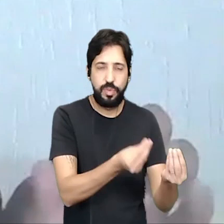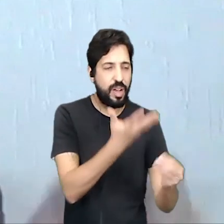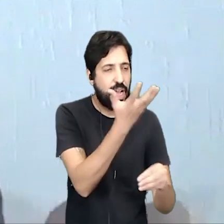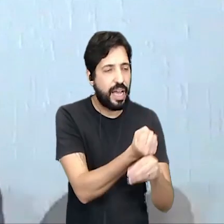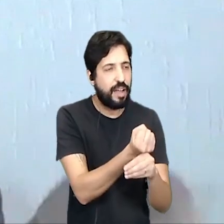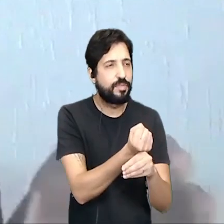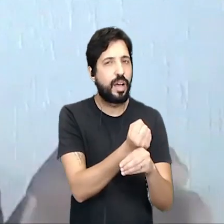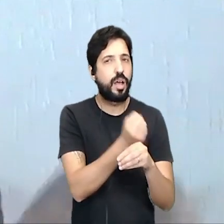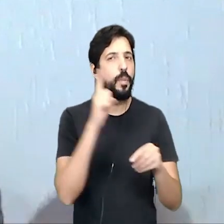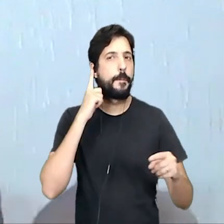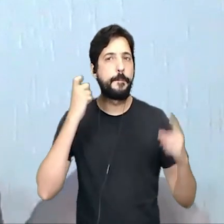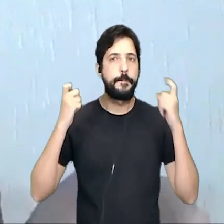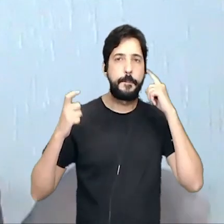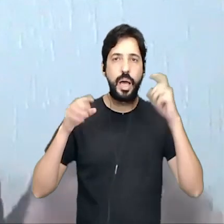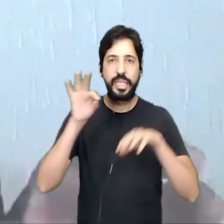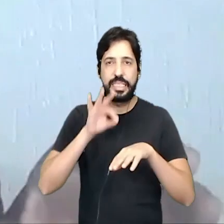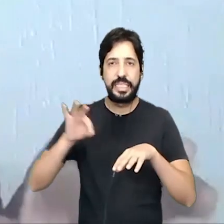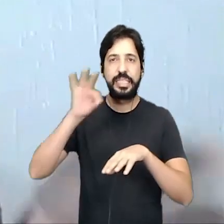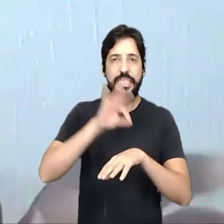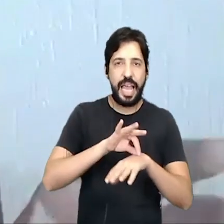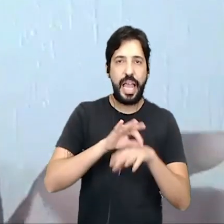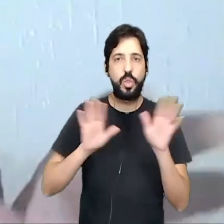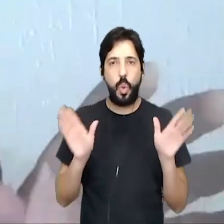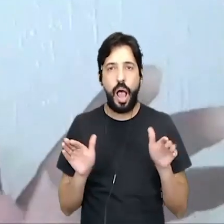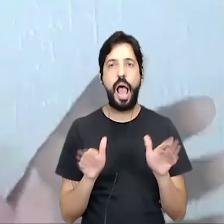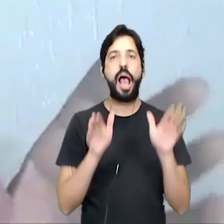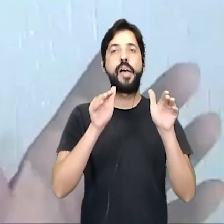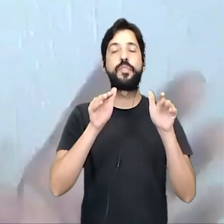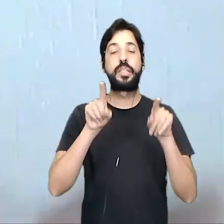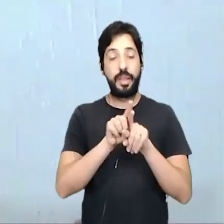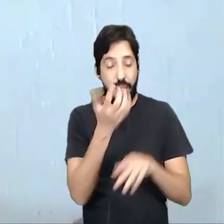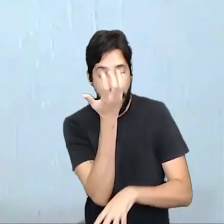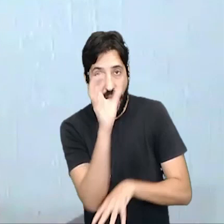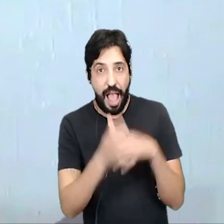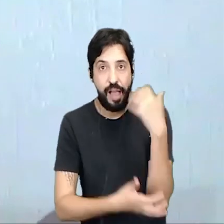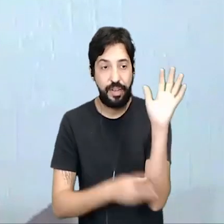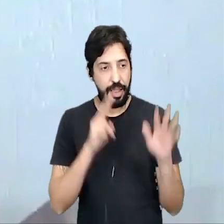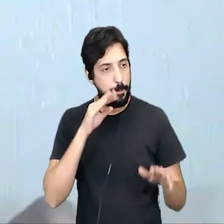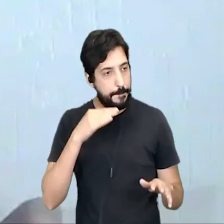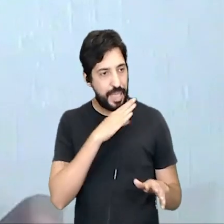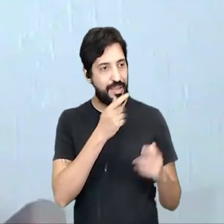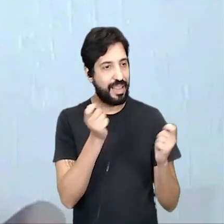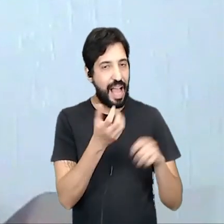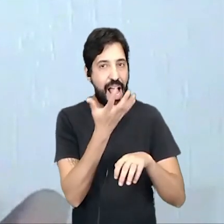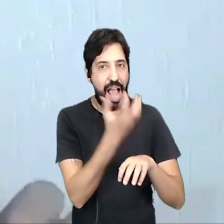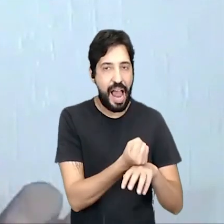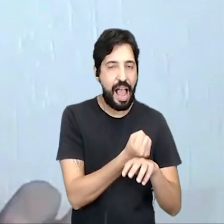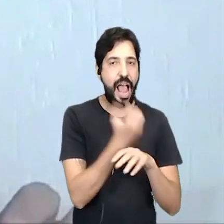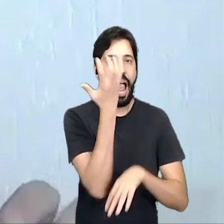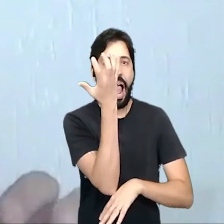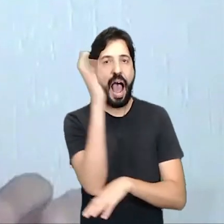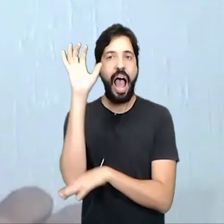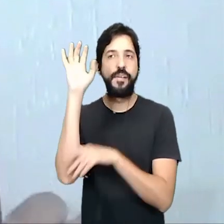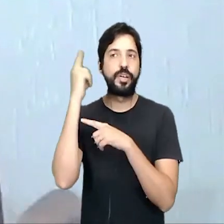dos insetos, das aves e das árvores. Ele descobriu que o aparelho dele tinha capacidade de